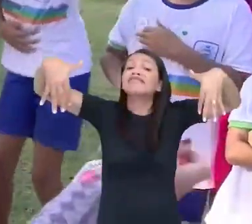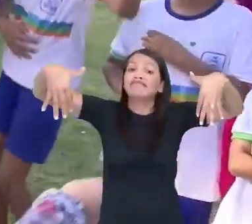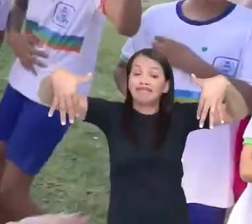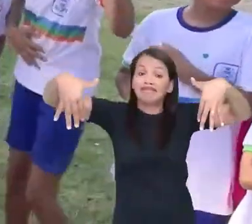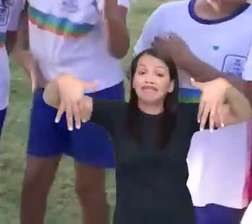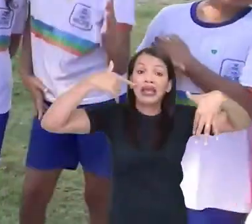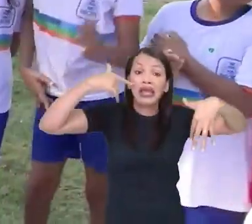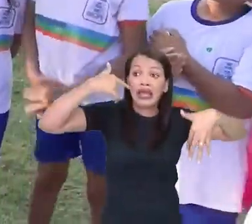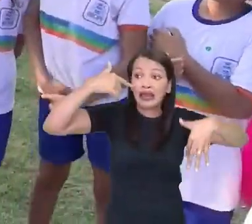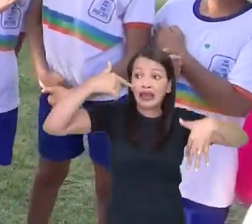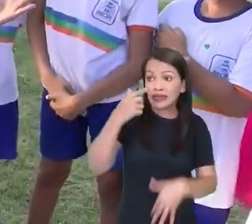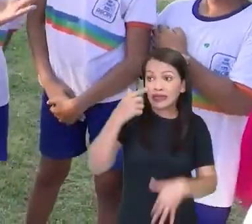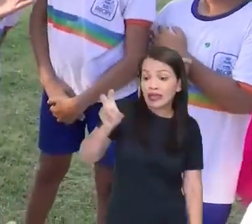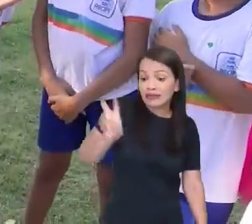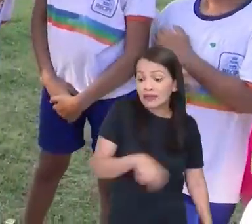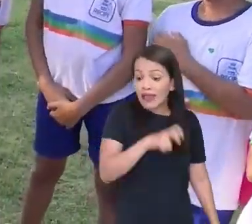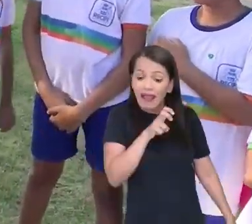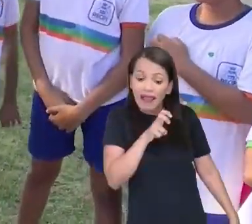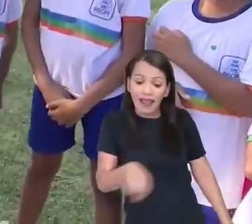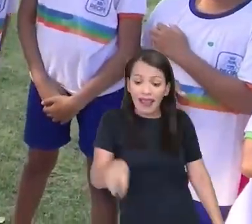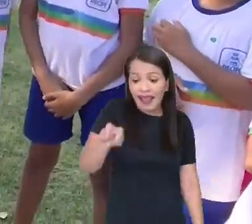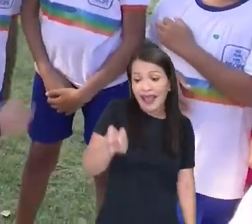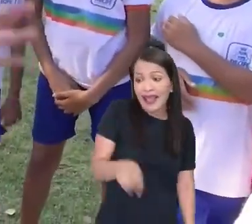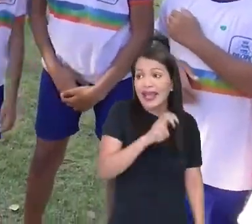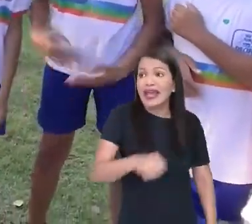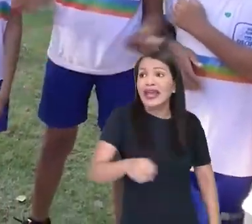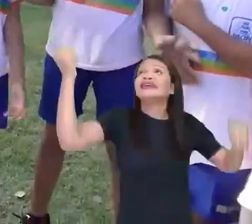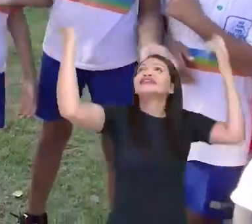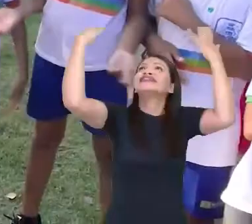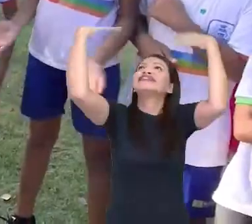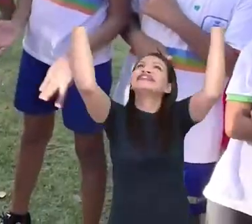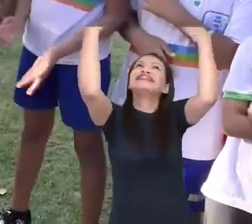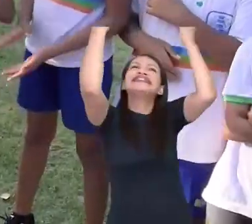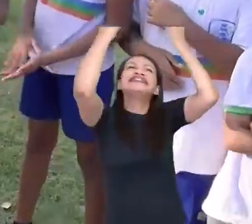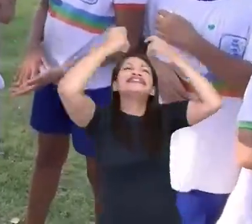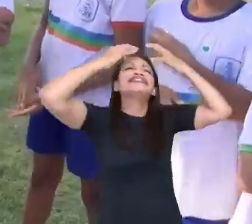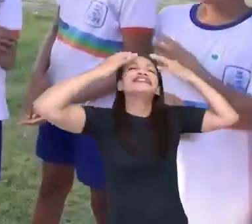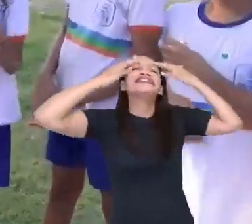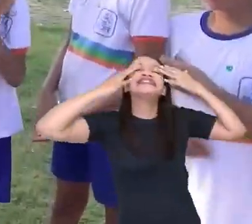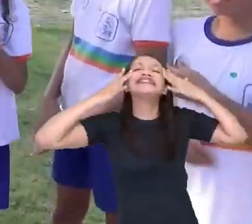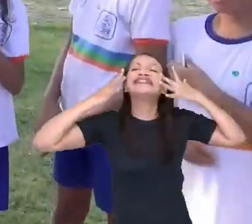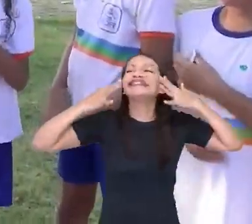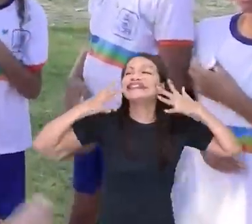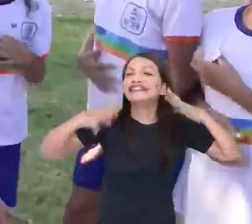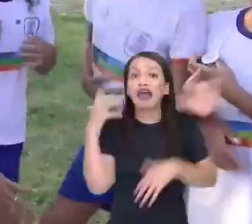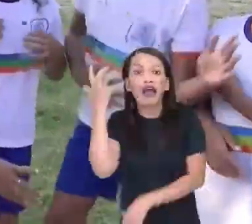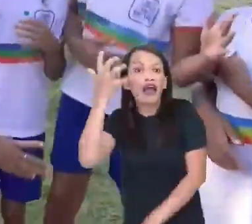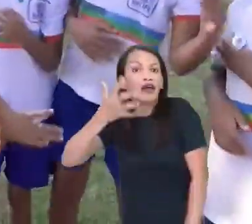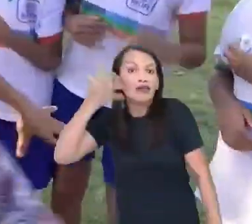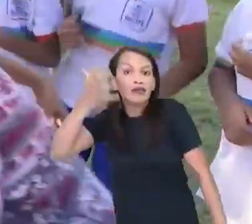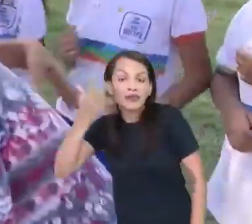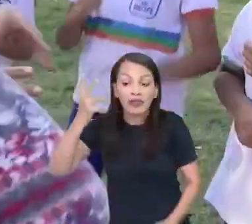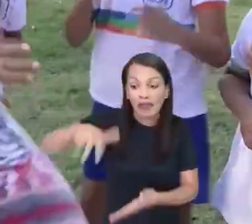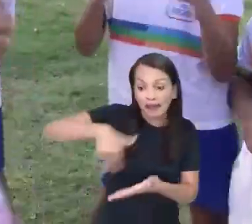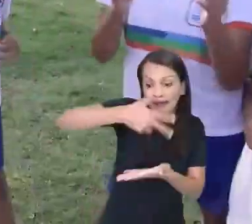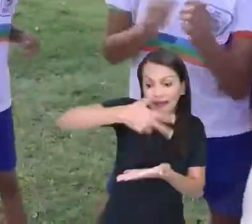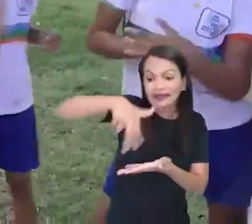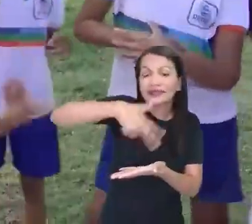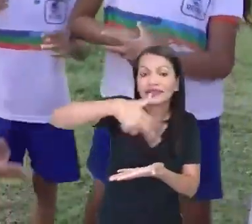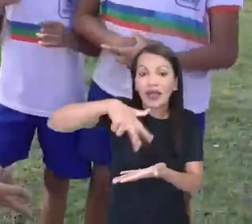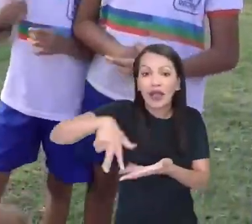Andar debaixo da chuva, ouvir música e dançar.